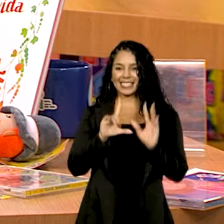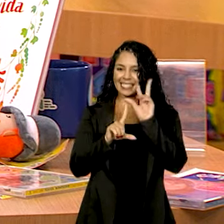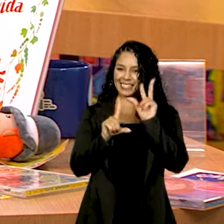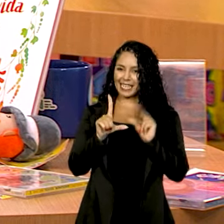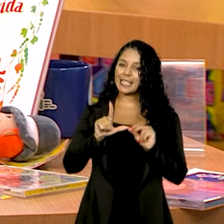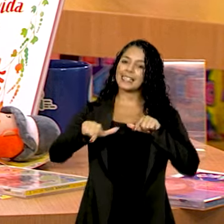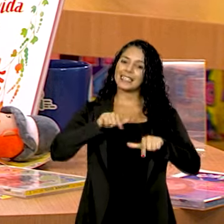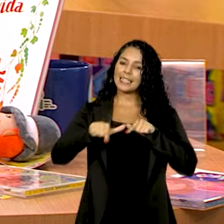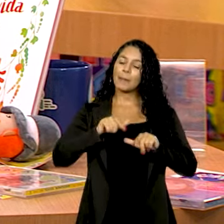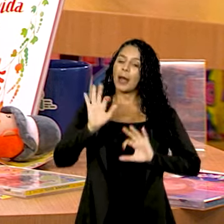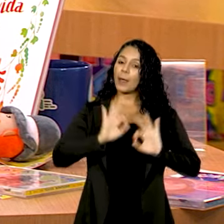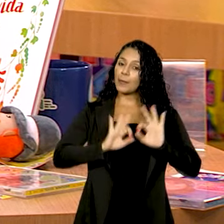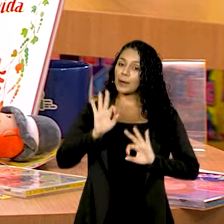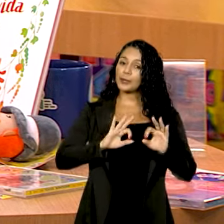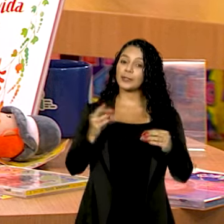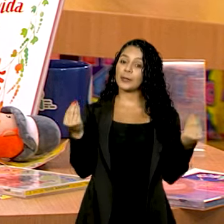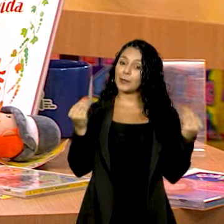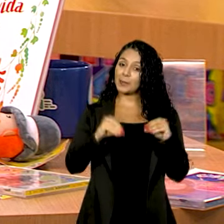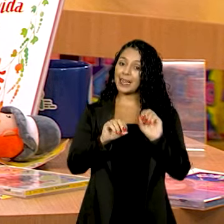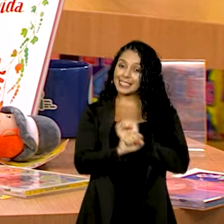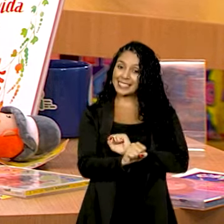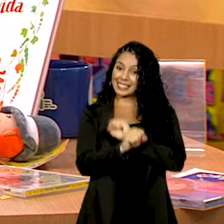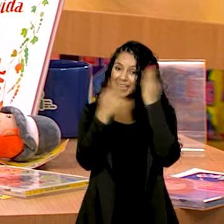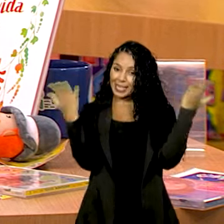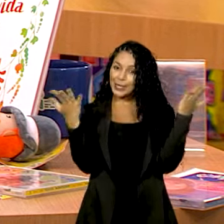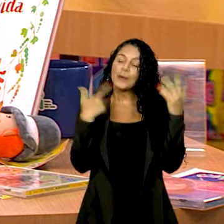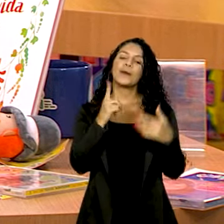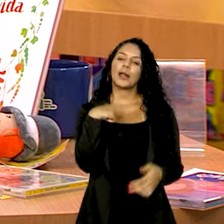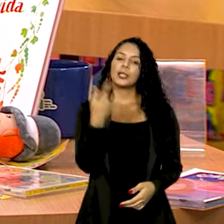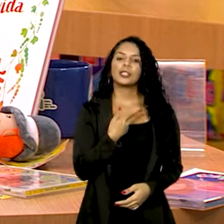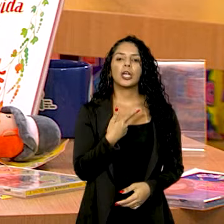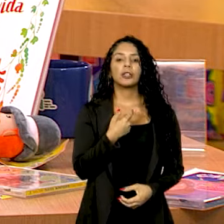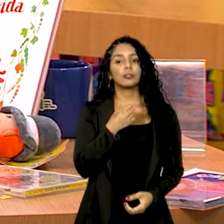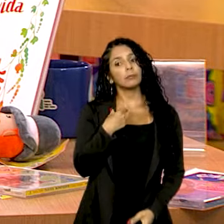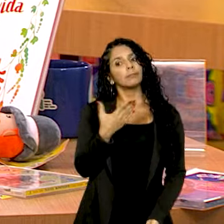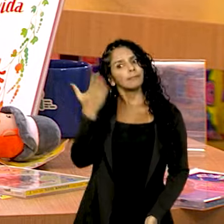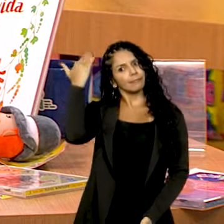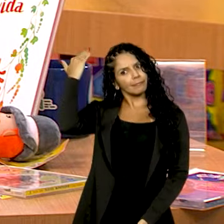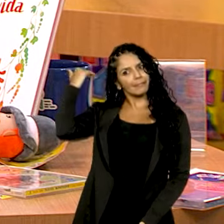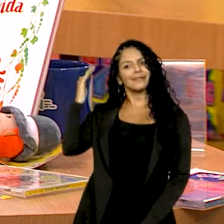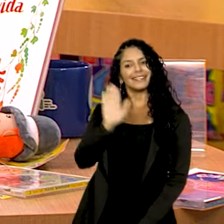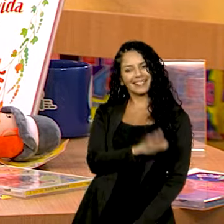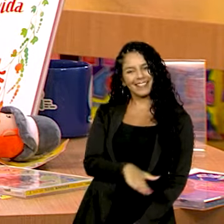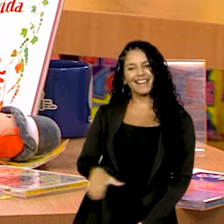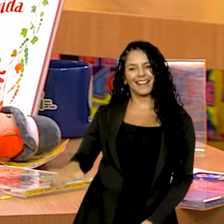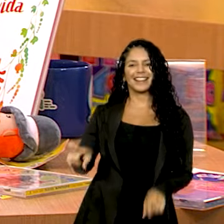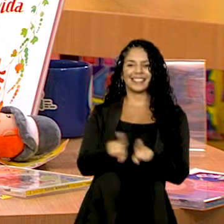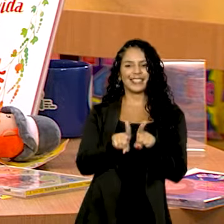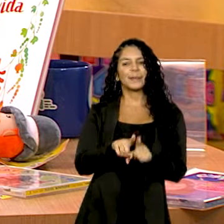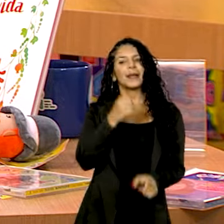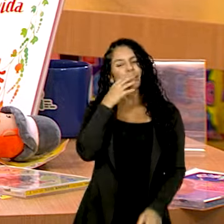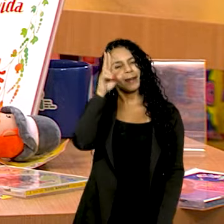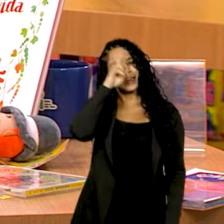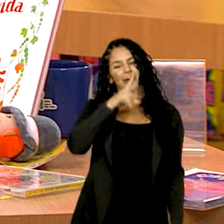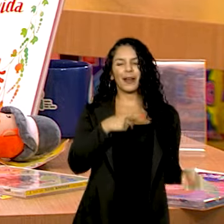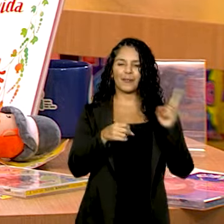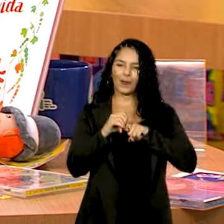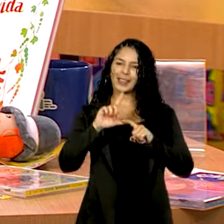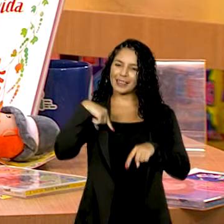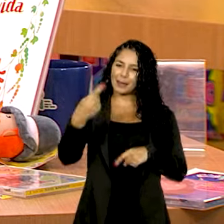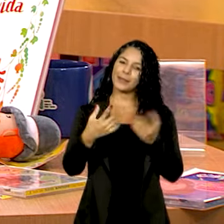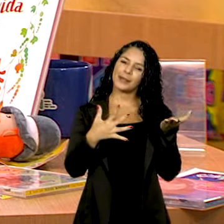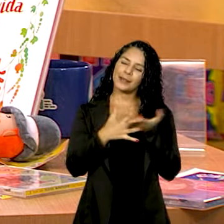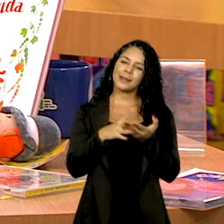na produção e para colocar o Sem Censura no ar. A gente foi criança também. E é bom lembrar, a gente volta depois do